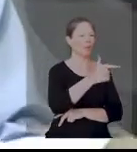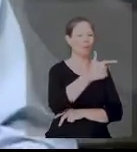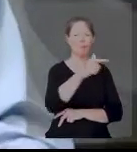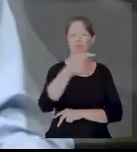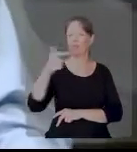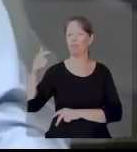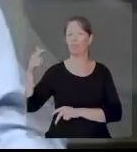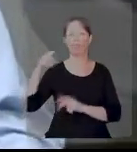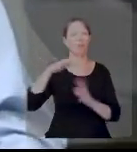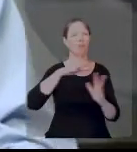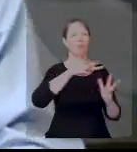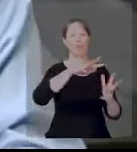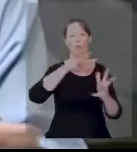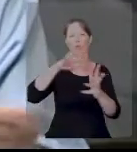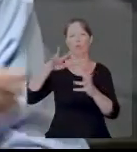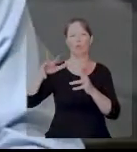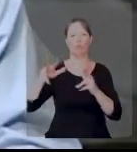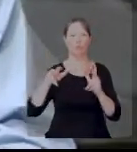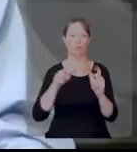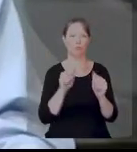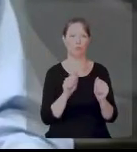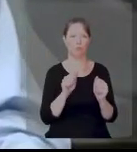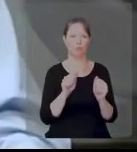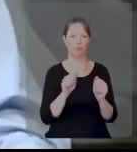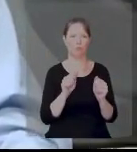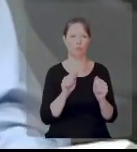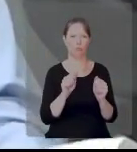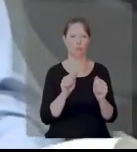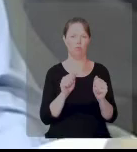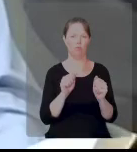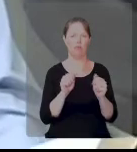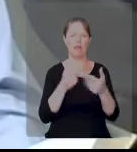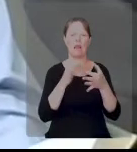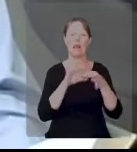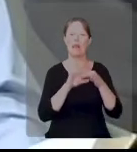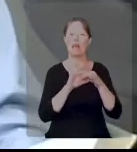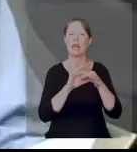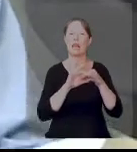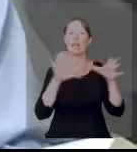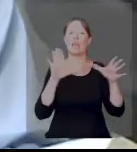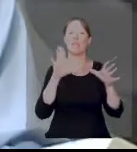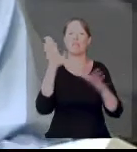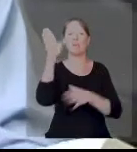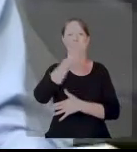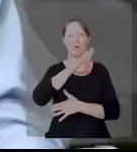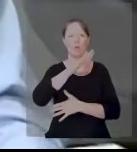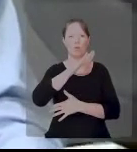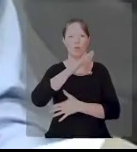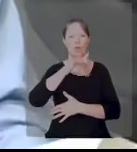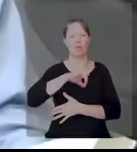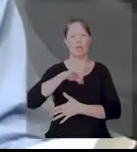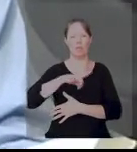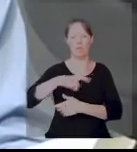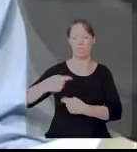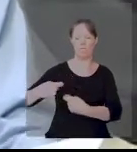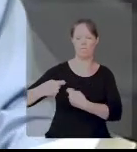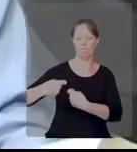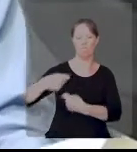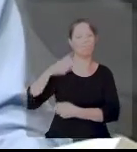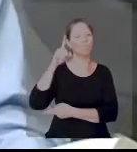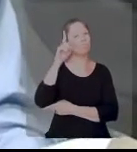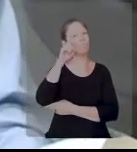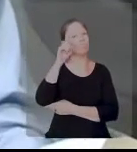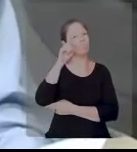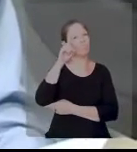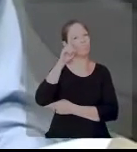no mundo que não seja ali atribulado por essa maldade. Tentação todo dia. E muitas vezes